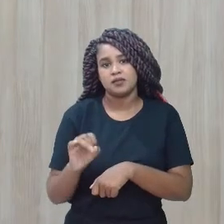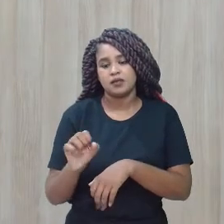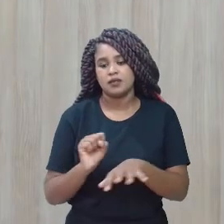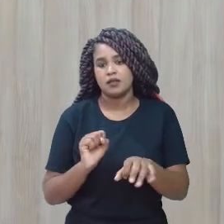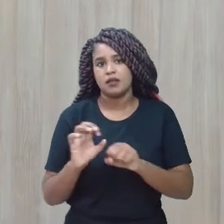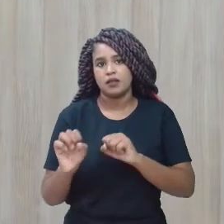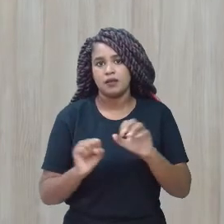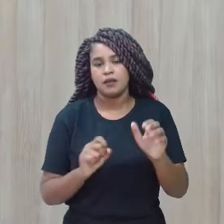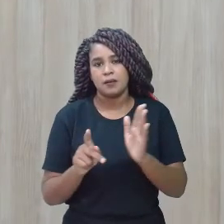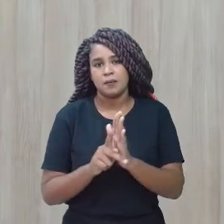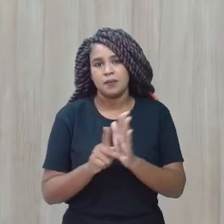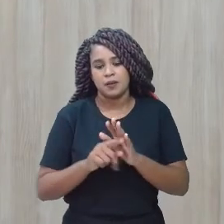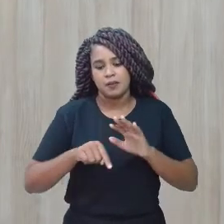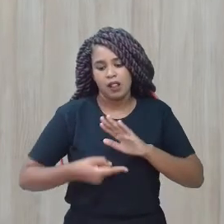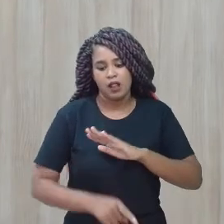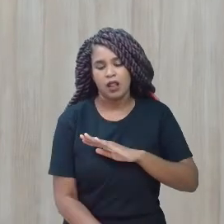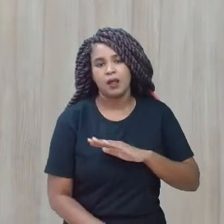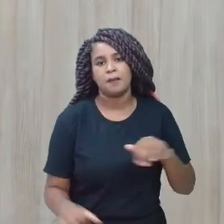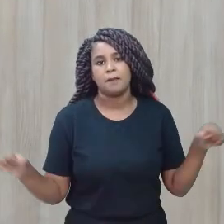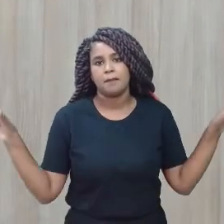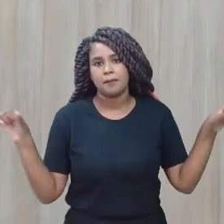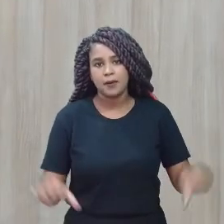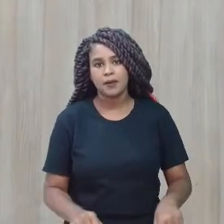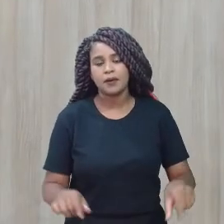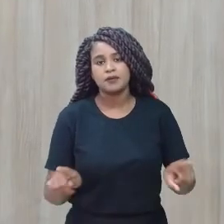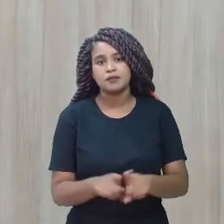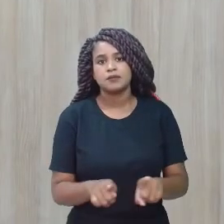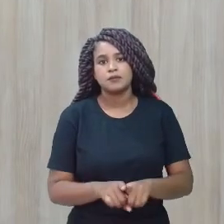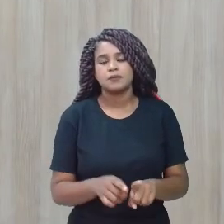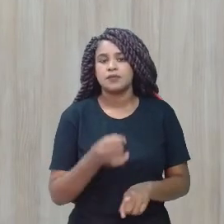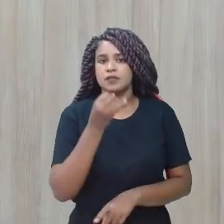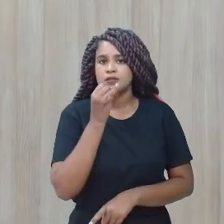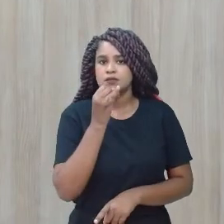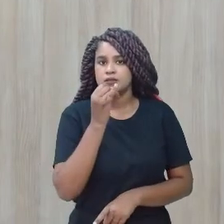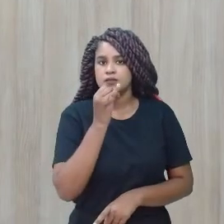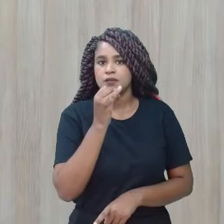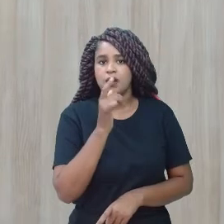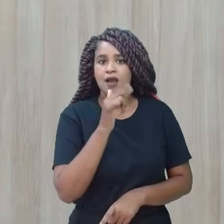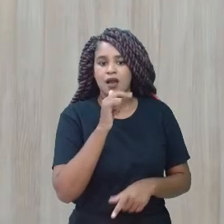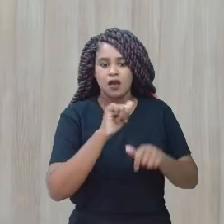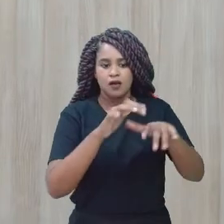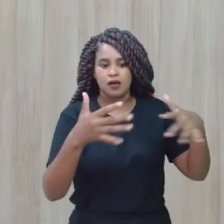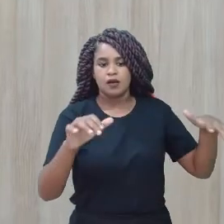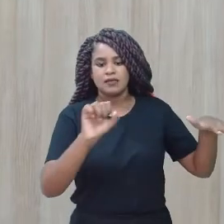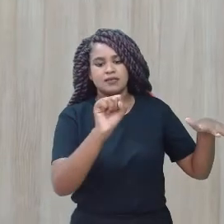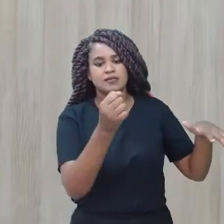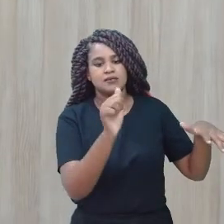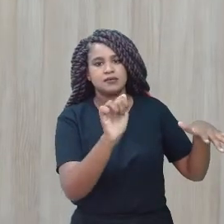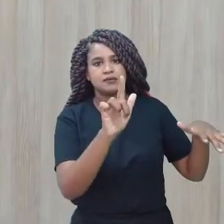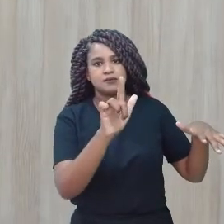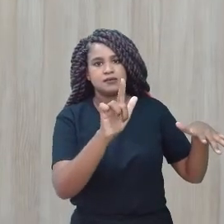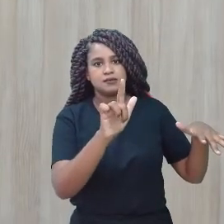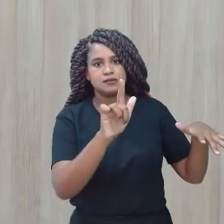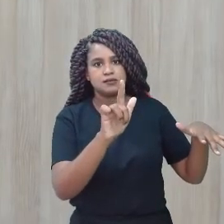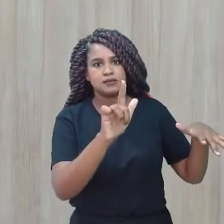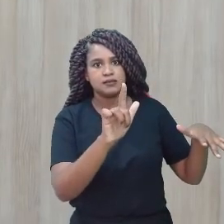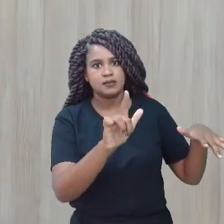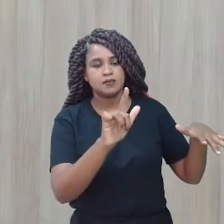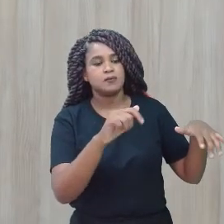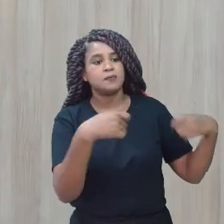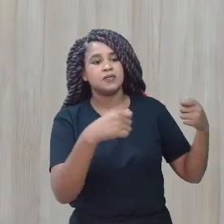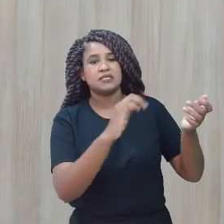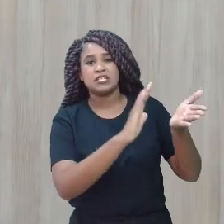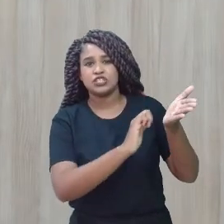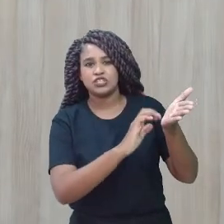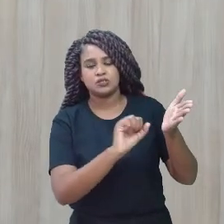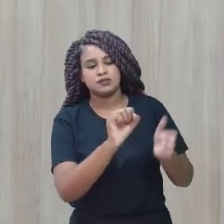águas aí dos lençóis freáticos. A mesma coisa, o processo de dessalinização, né, da água requeria também um